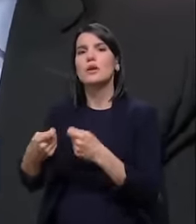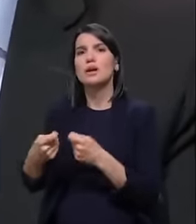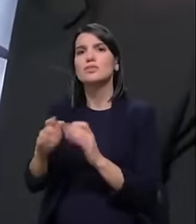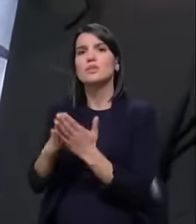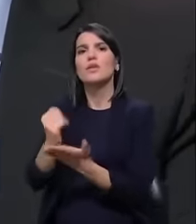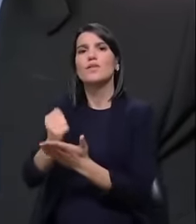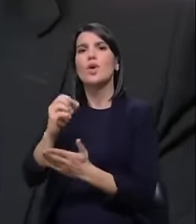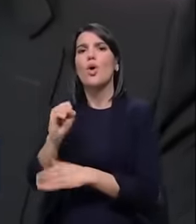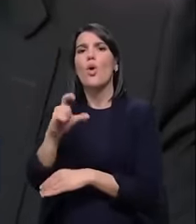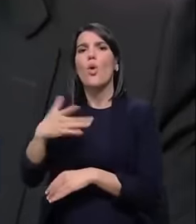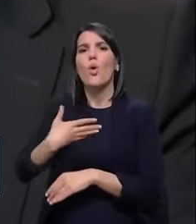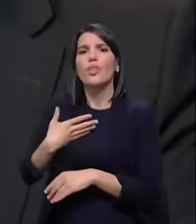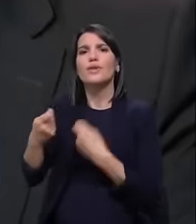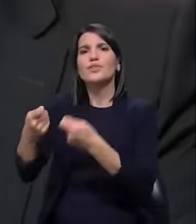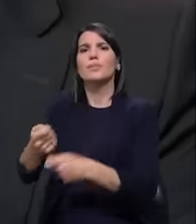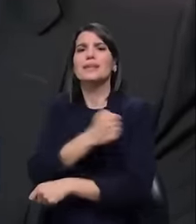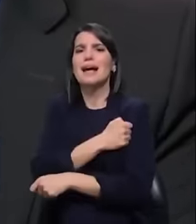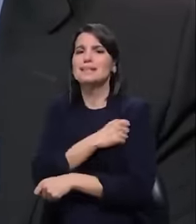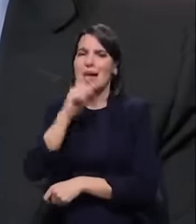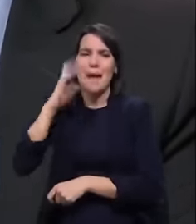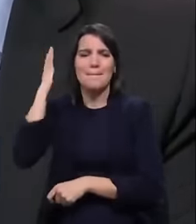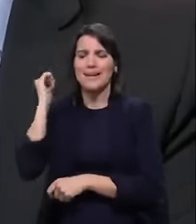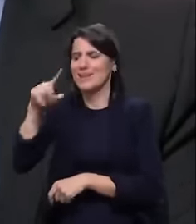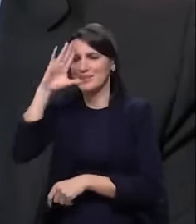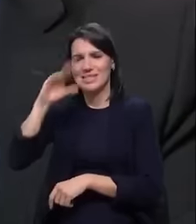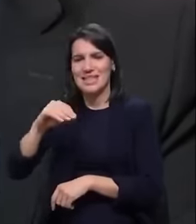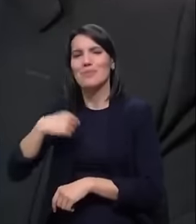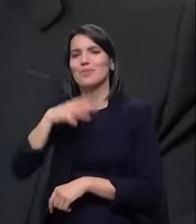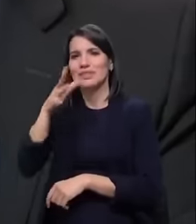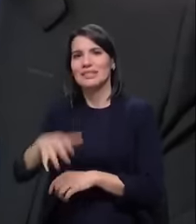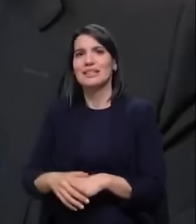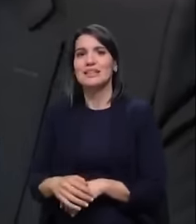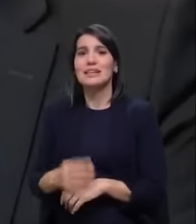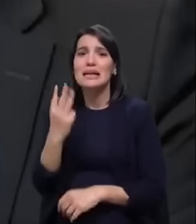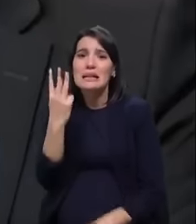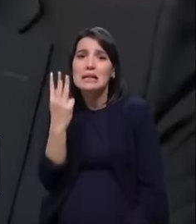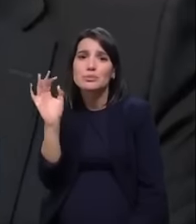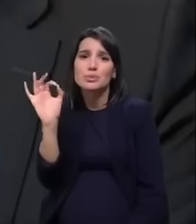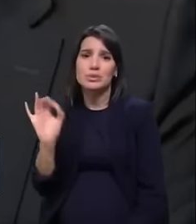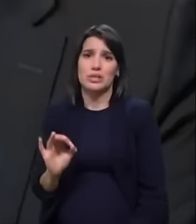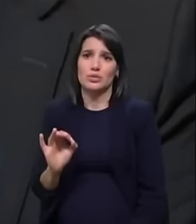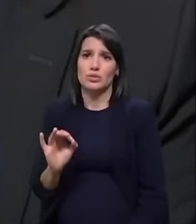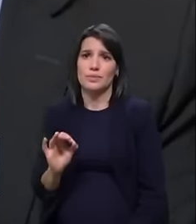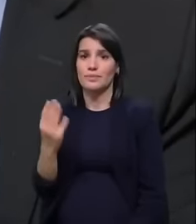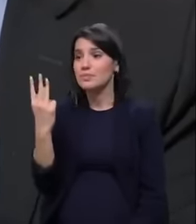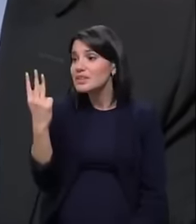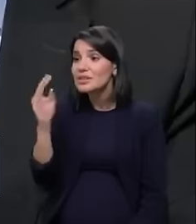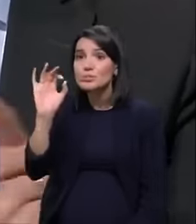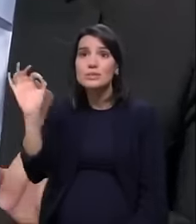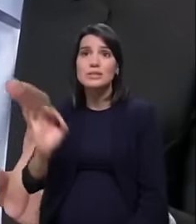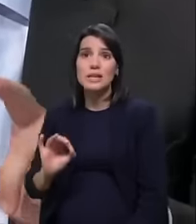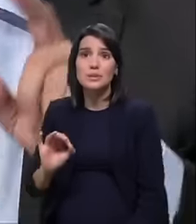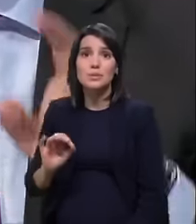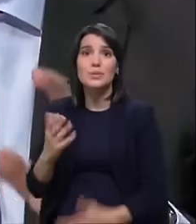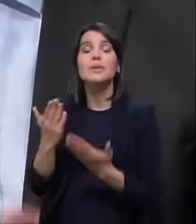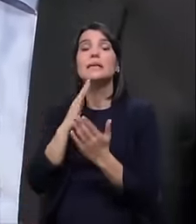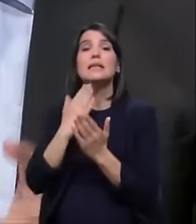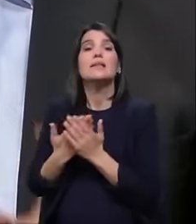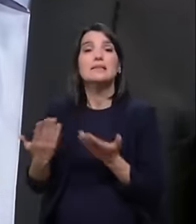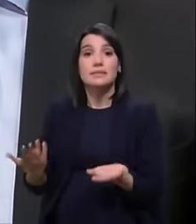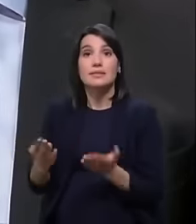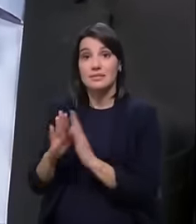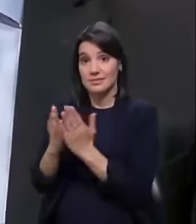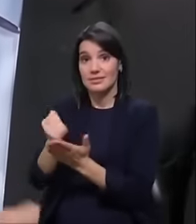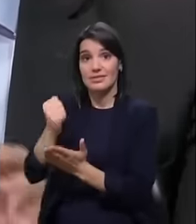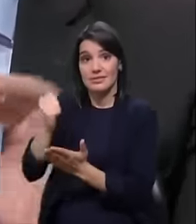investimento imobiliário. A Mariana Mortágua provavelmente também não sabe, mas eu vou-lhe dizer. É 3%. Estamos a falar de 3%. Ou seja, o peso dos